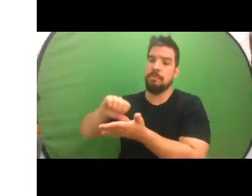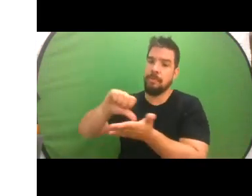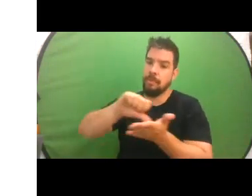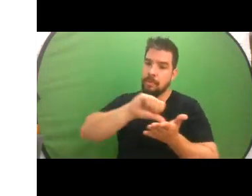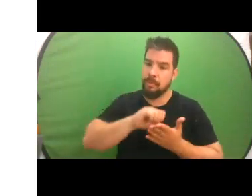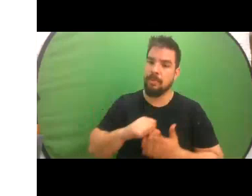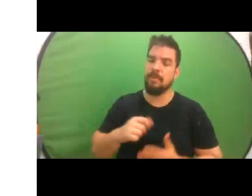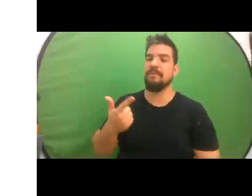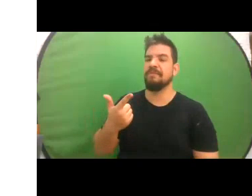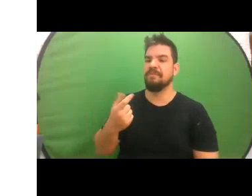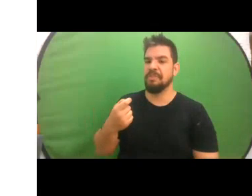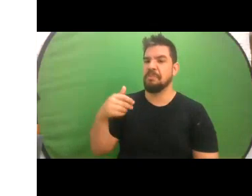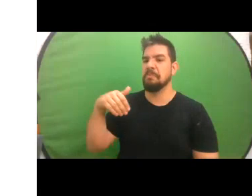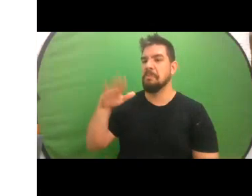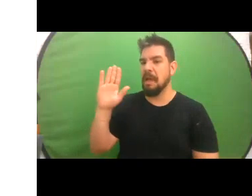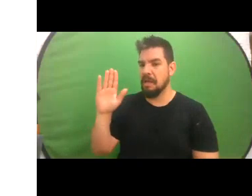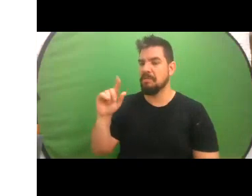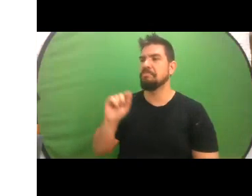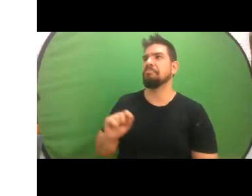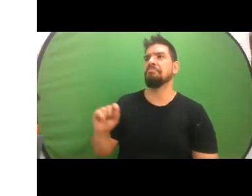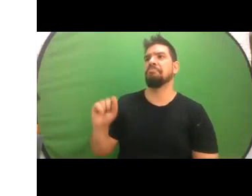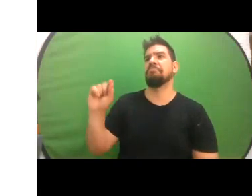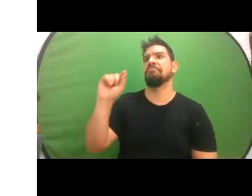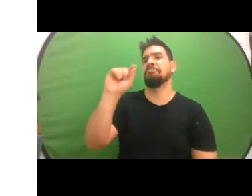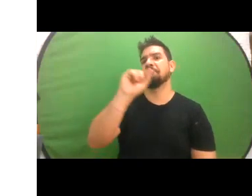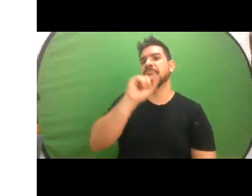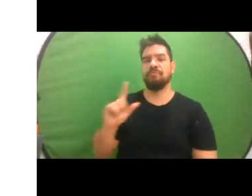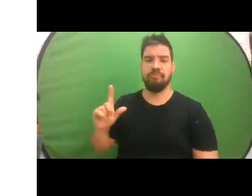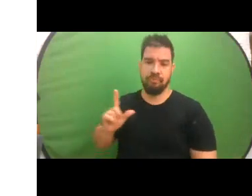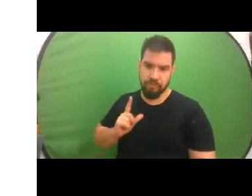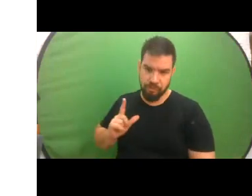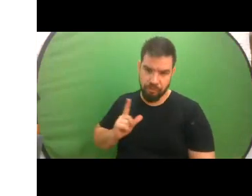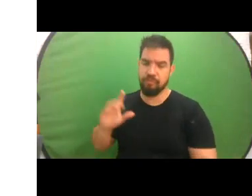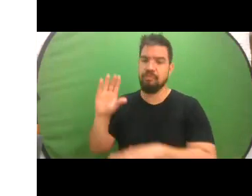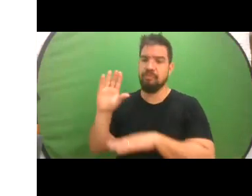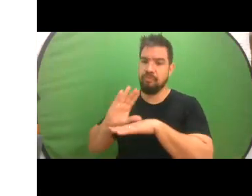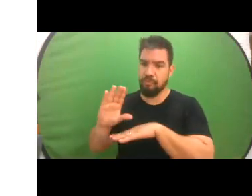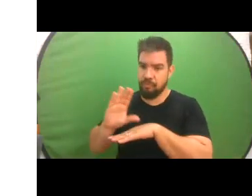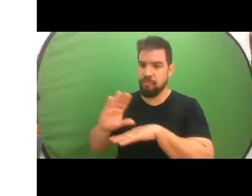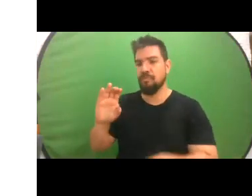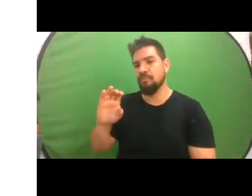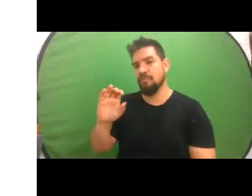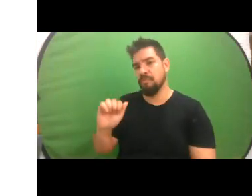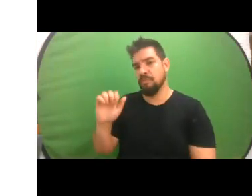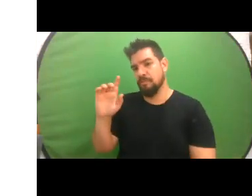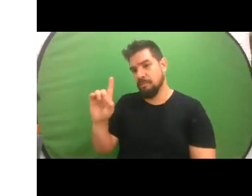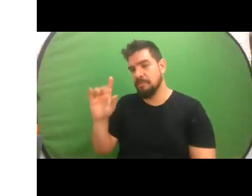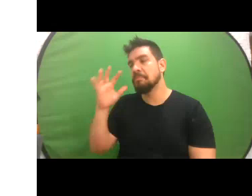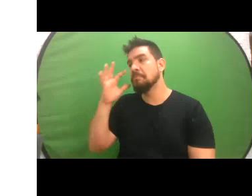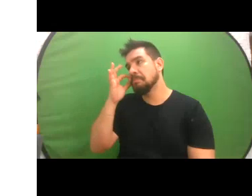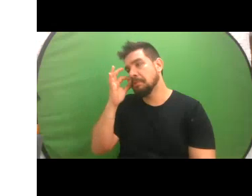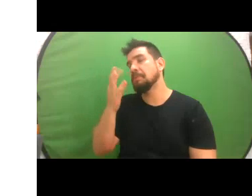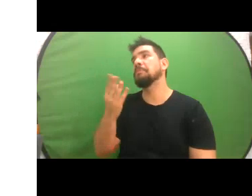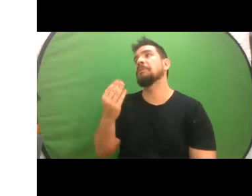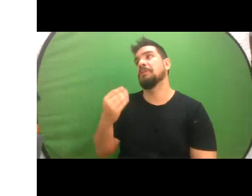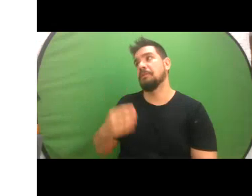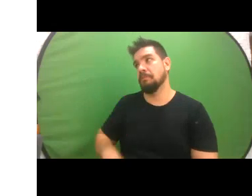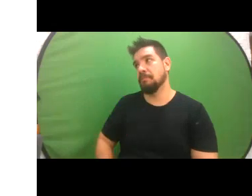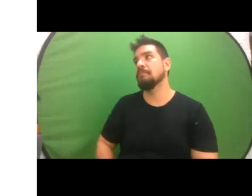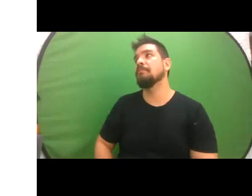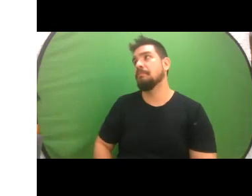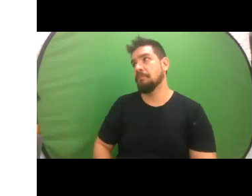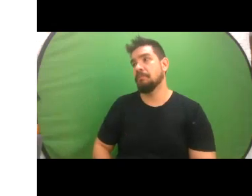20 unidades e em várias delas nós temos cursos EAD e temos muitos cursos presenciais. E a maioria